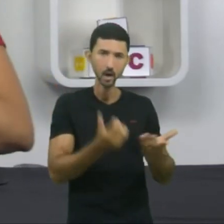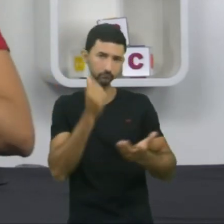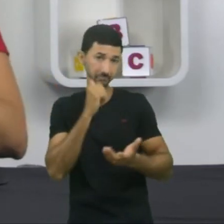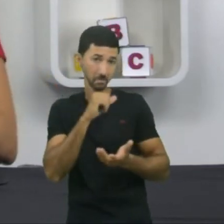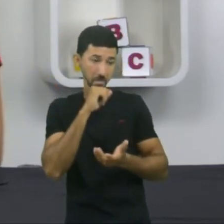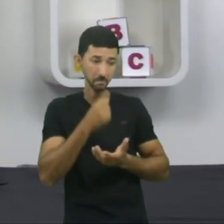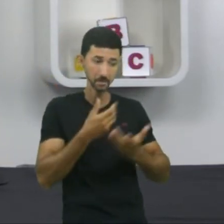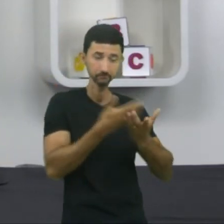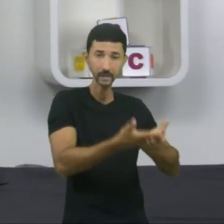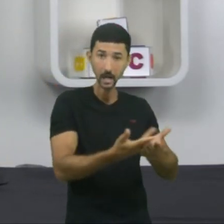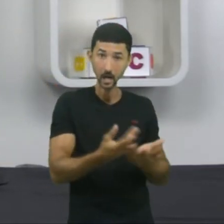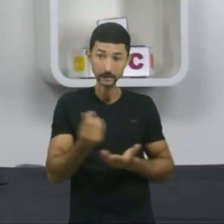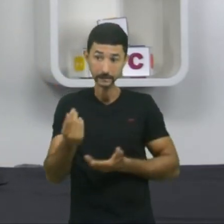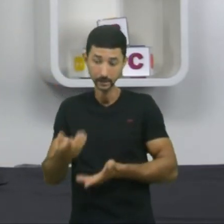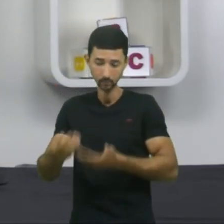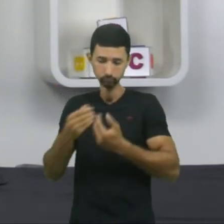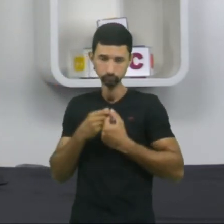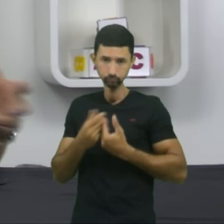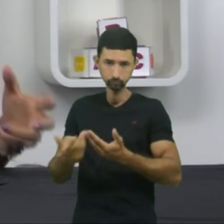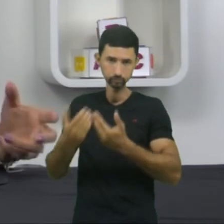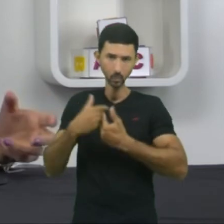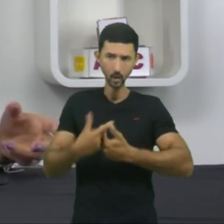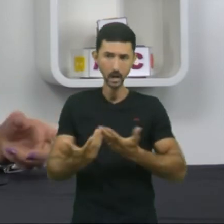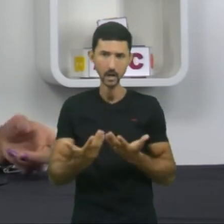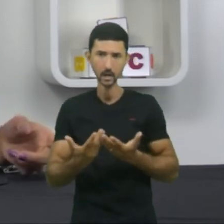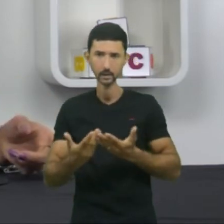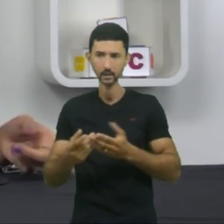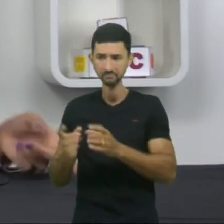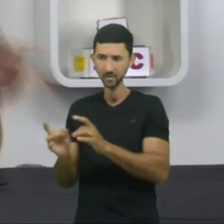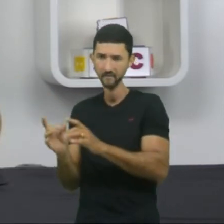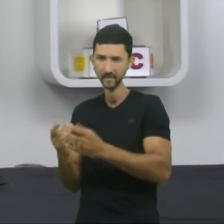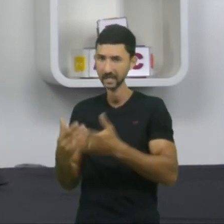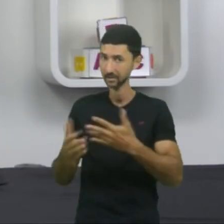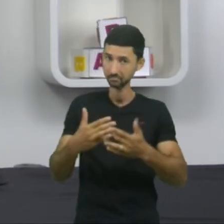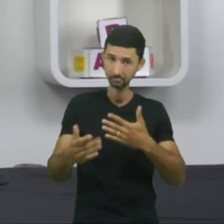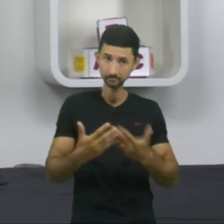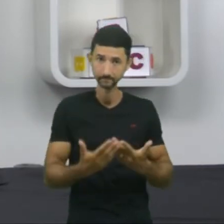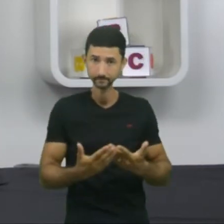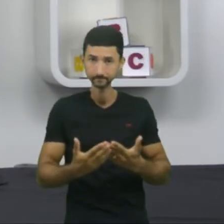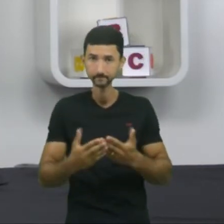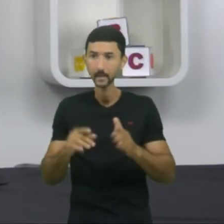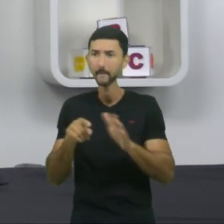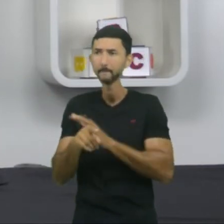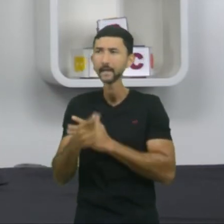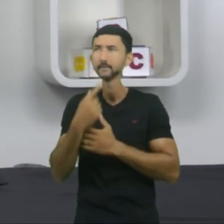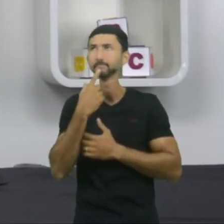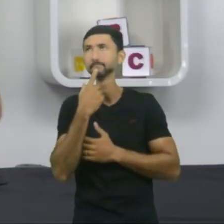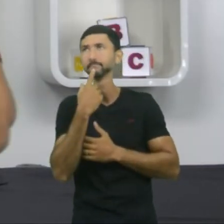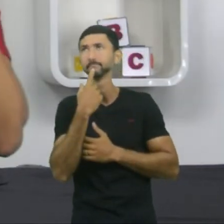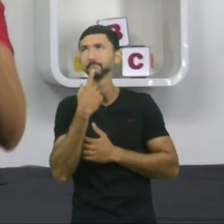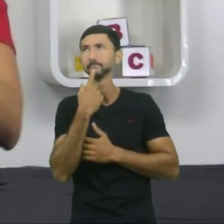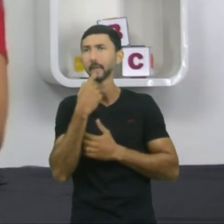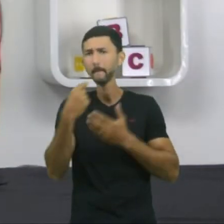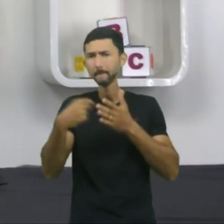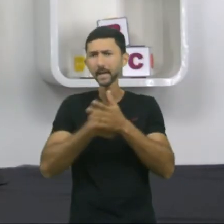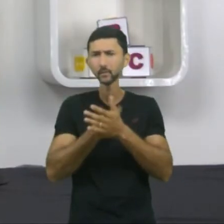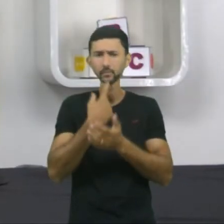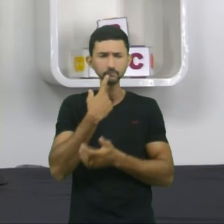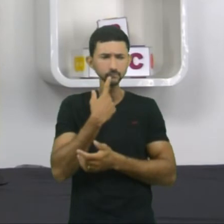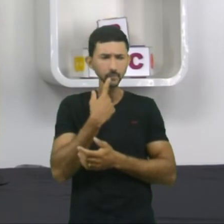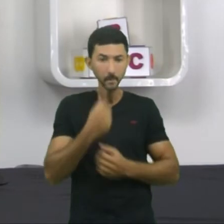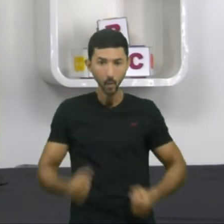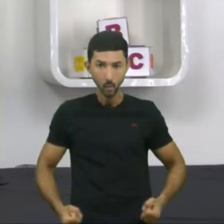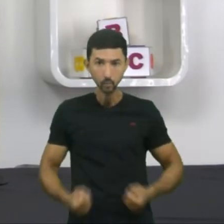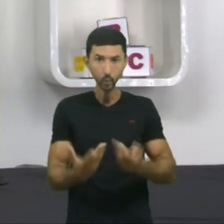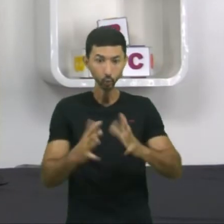dinheiro que você começa a receber por algo que você vende, sempre pergunte e pense: eu preciso gastar todo